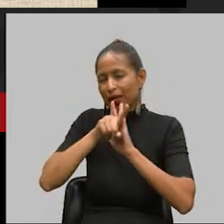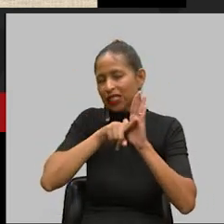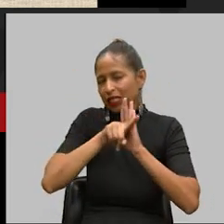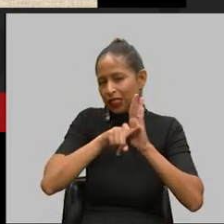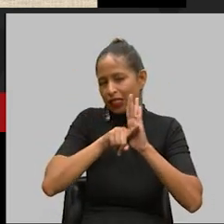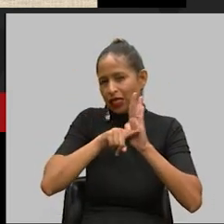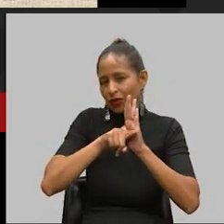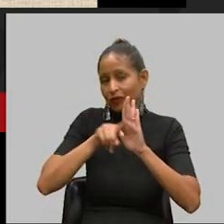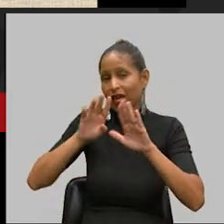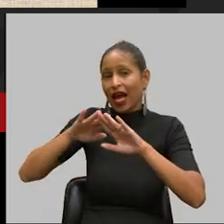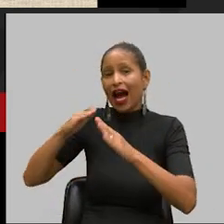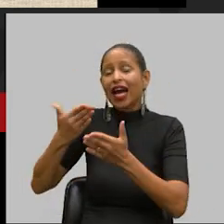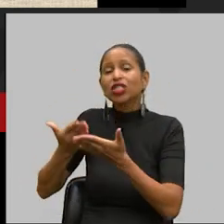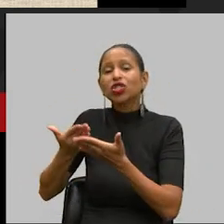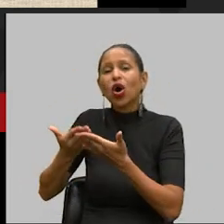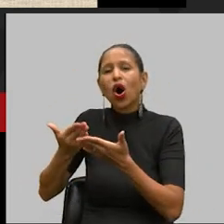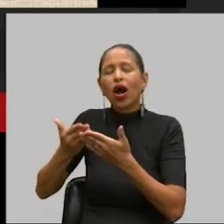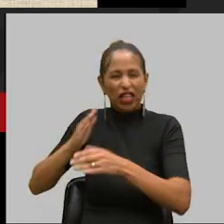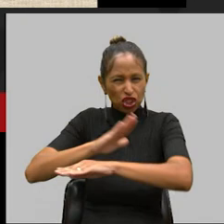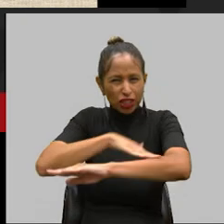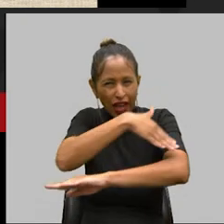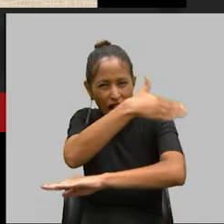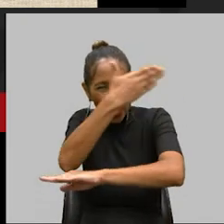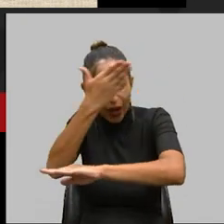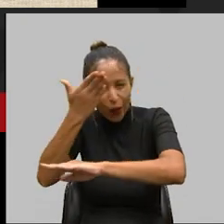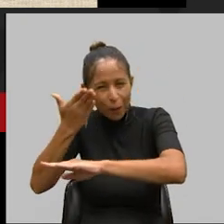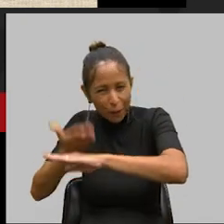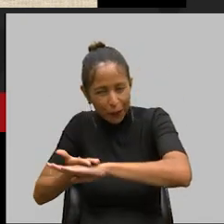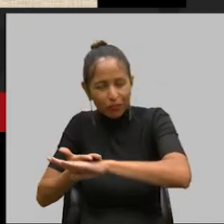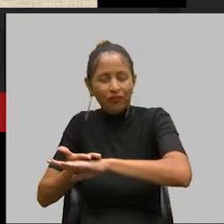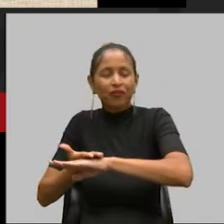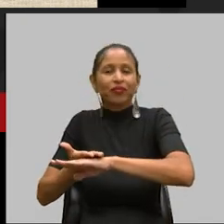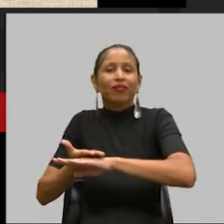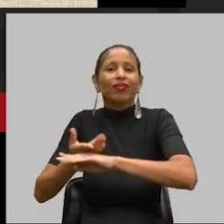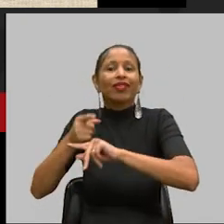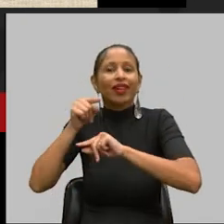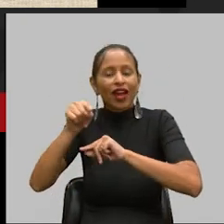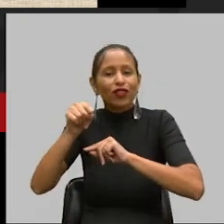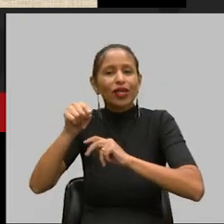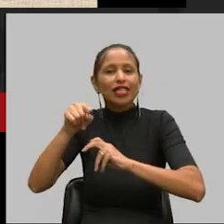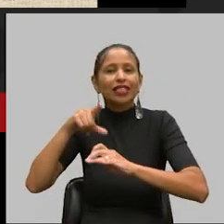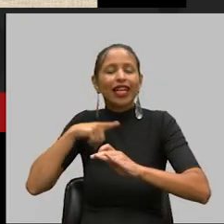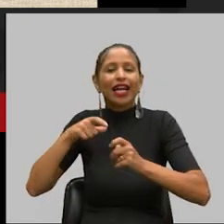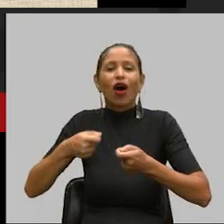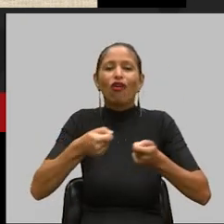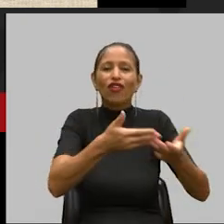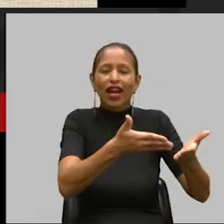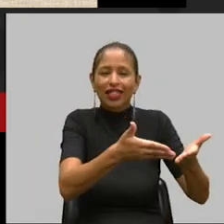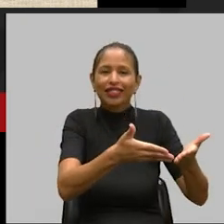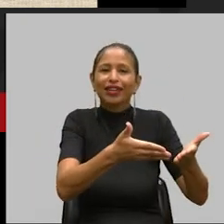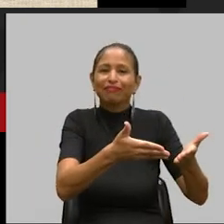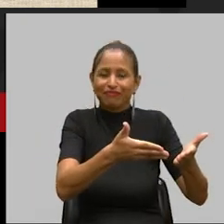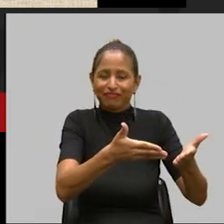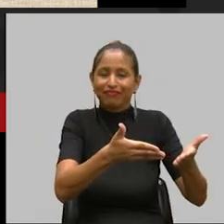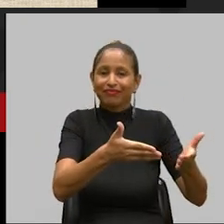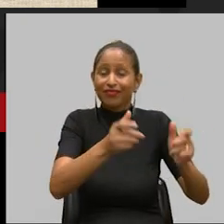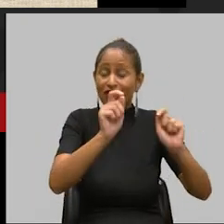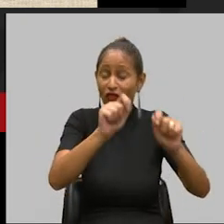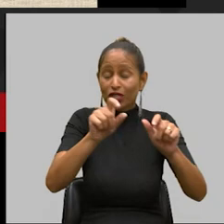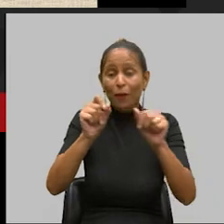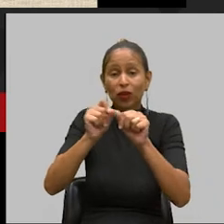isso a escola de ensino integral e tal aí você sabe aquela não tem oferta que tem que você pode